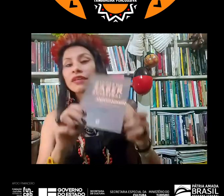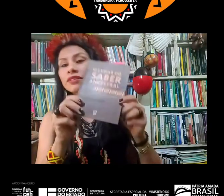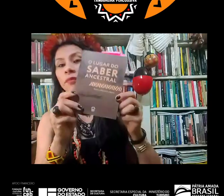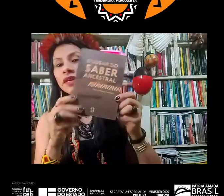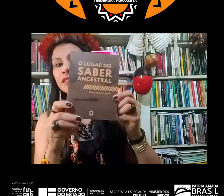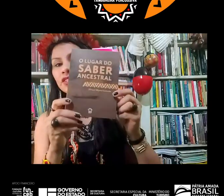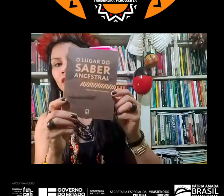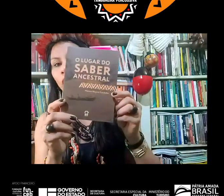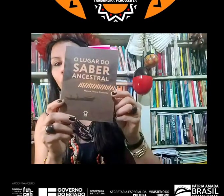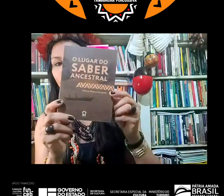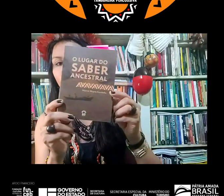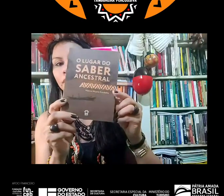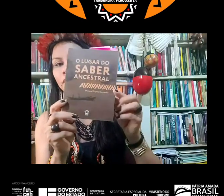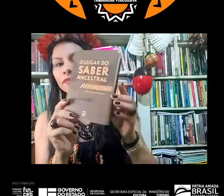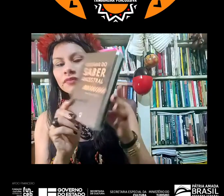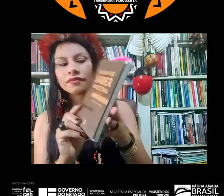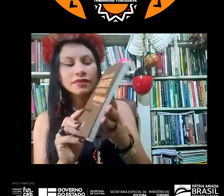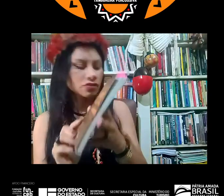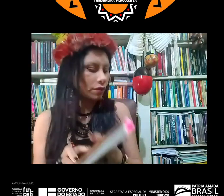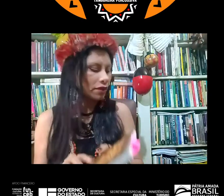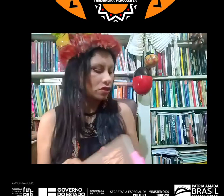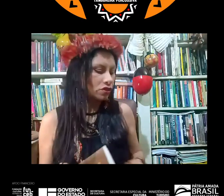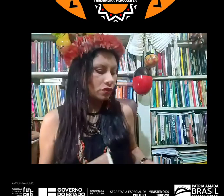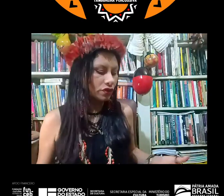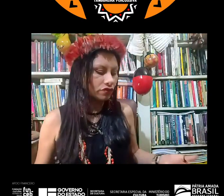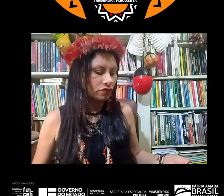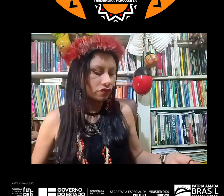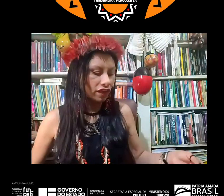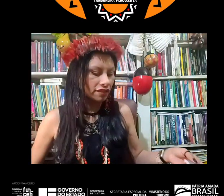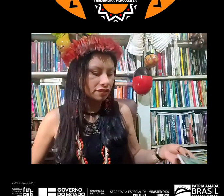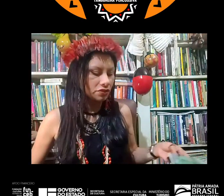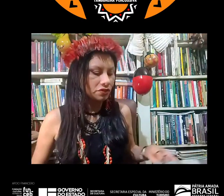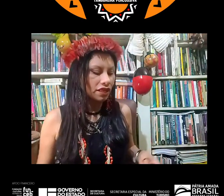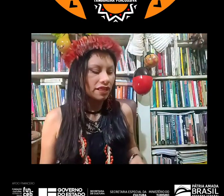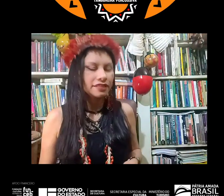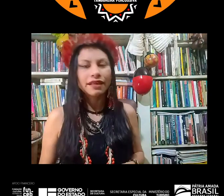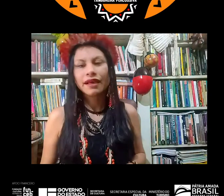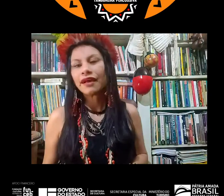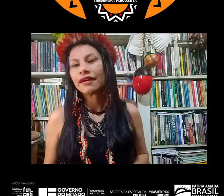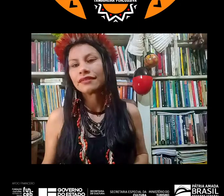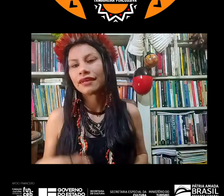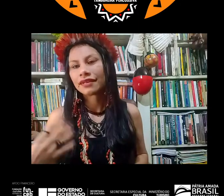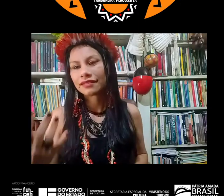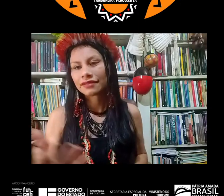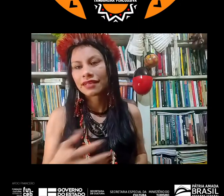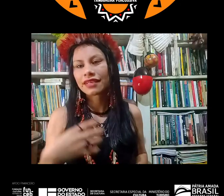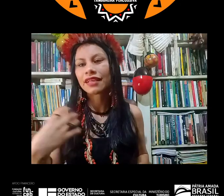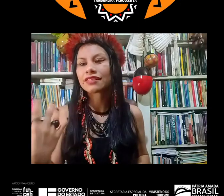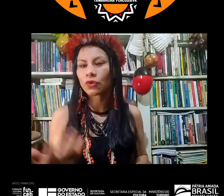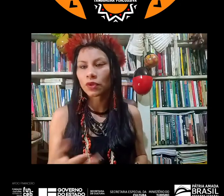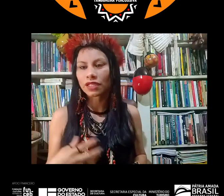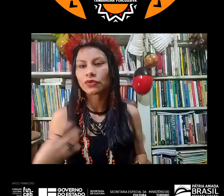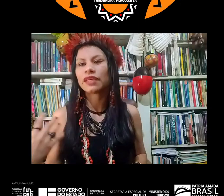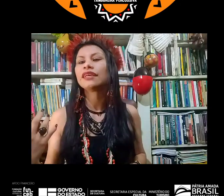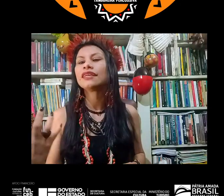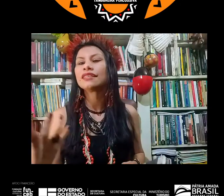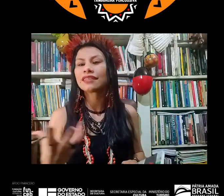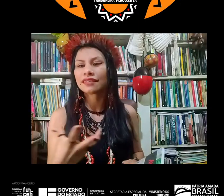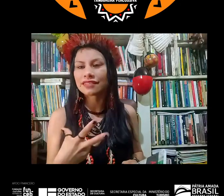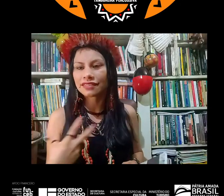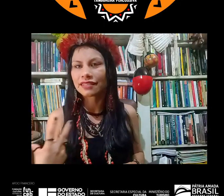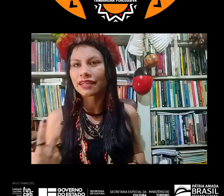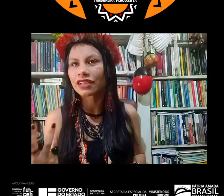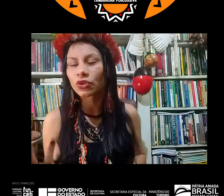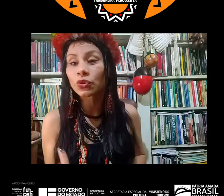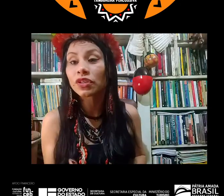O Lugar do Saber Ancestral, que é justamente o que eu vou falando dessa relação com a